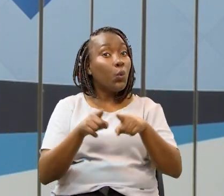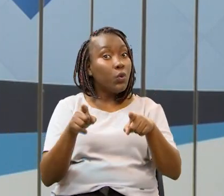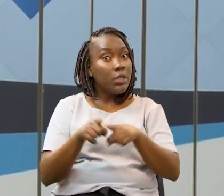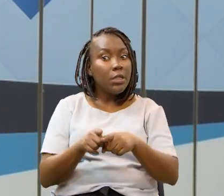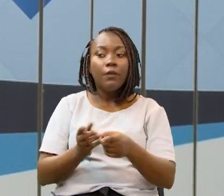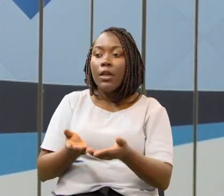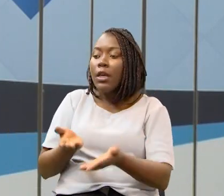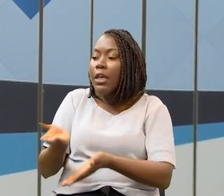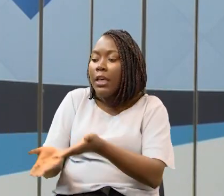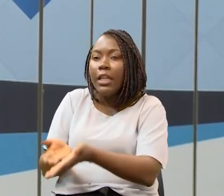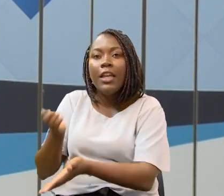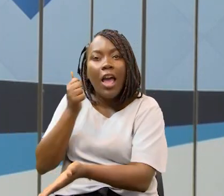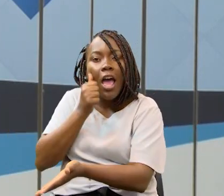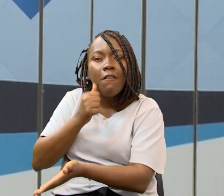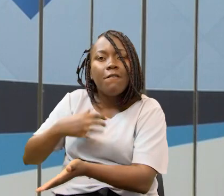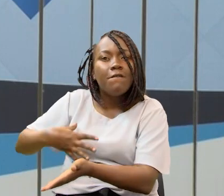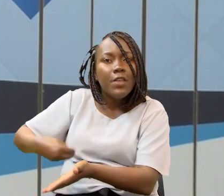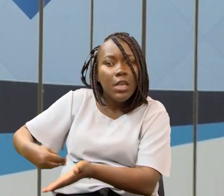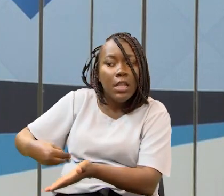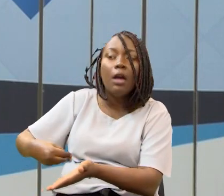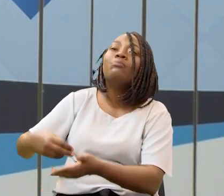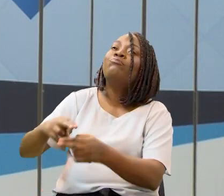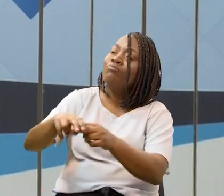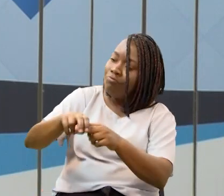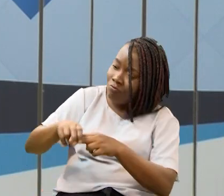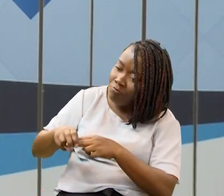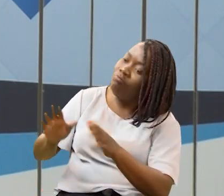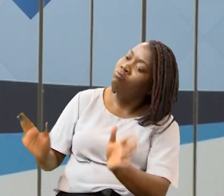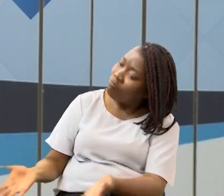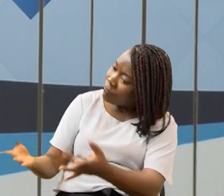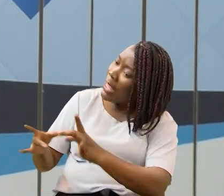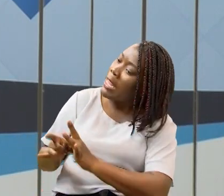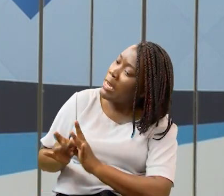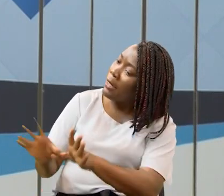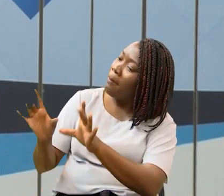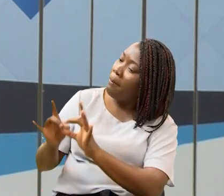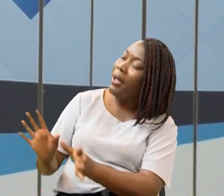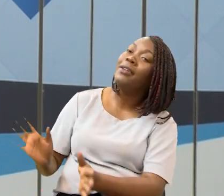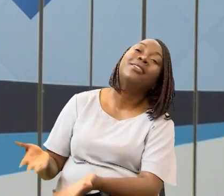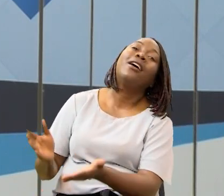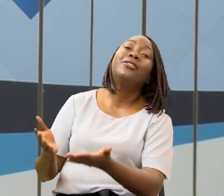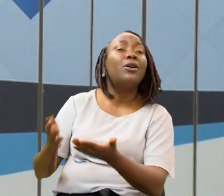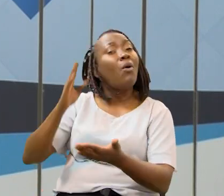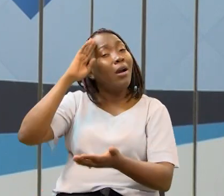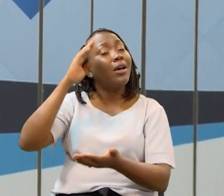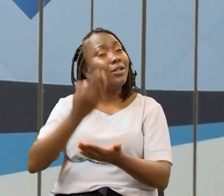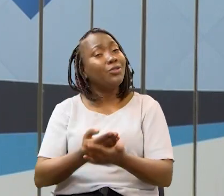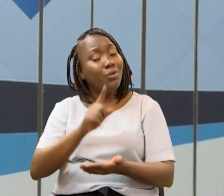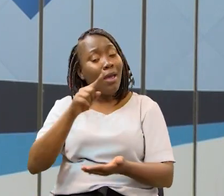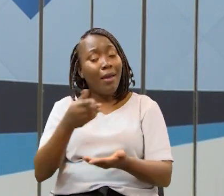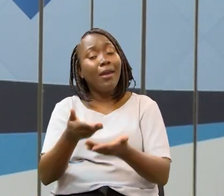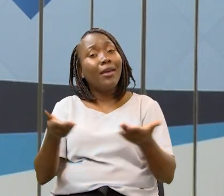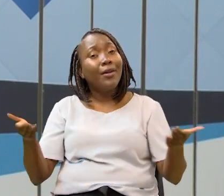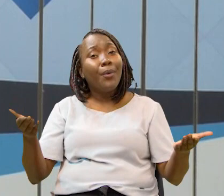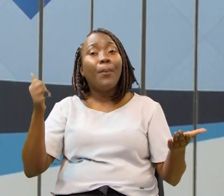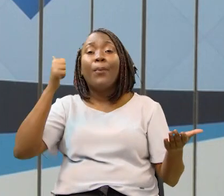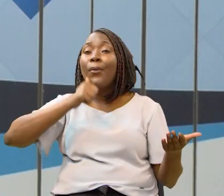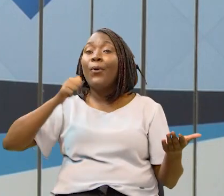inclusive, hoje elas criam suas filhas para isso, né? Para a liberdade. Então, eu acredito que é isso. A mulher,